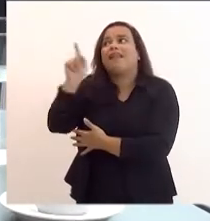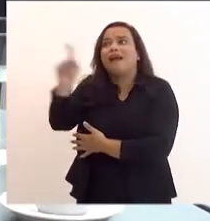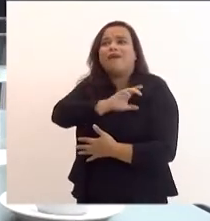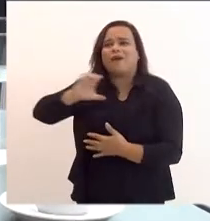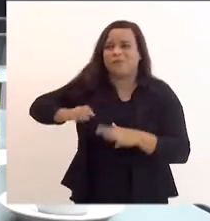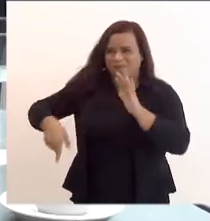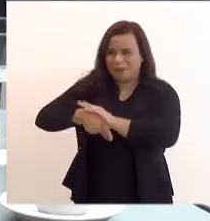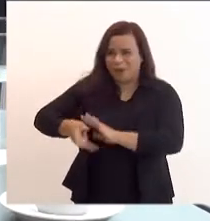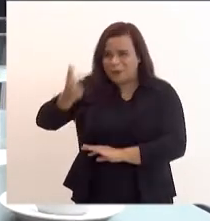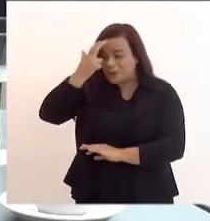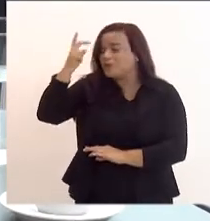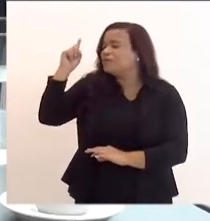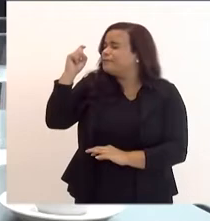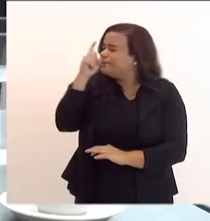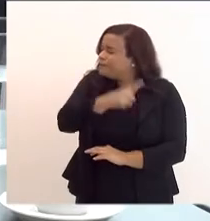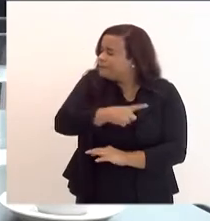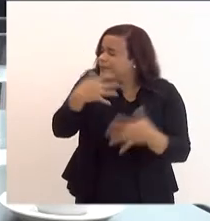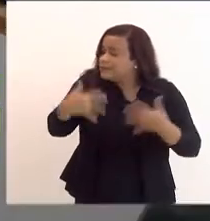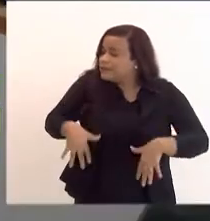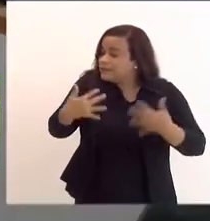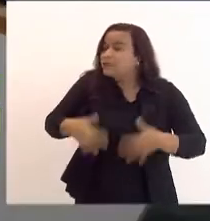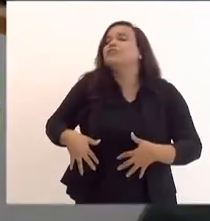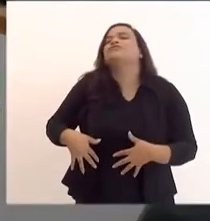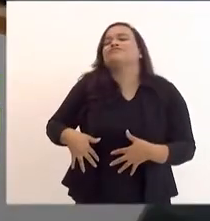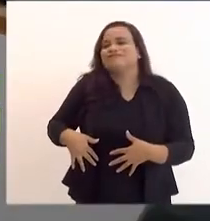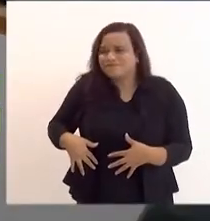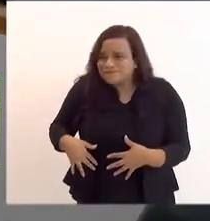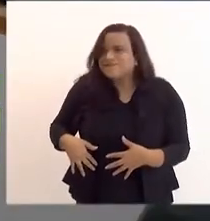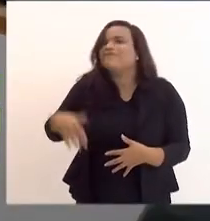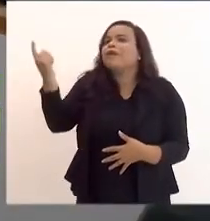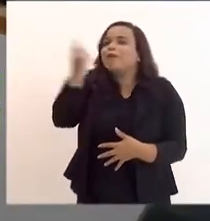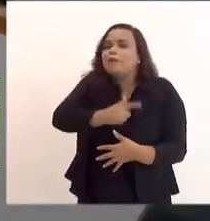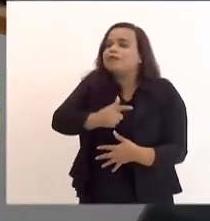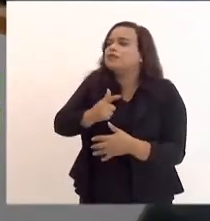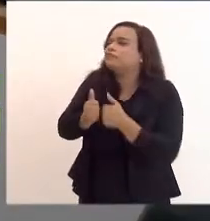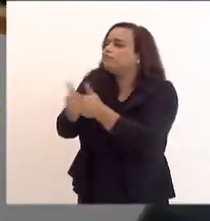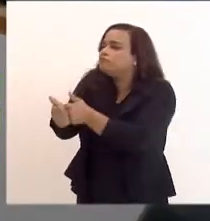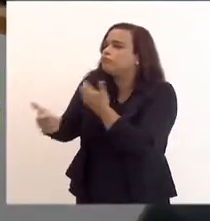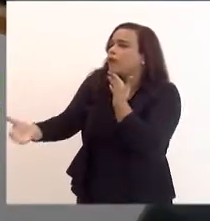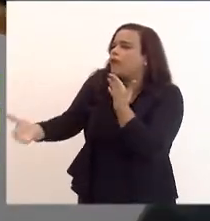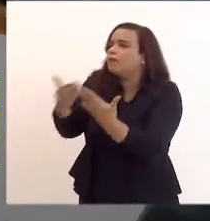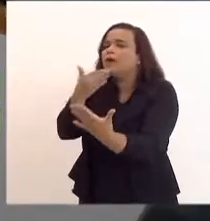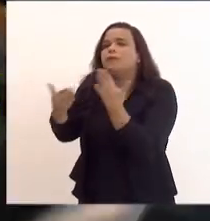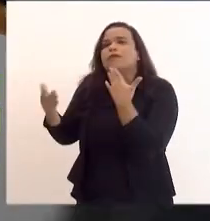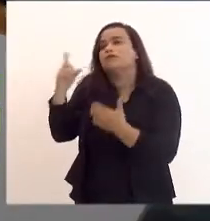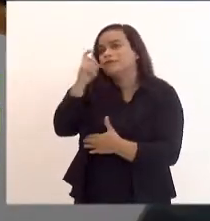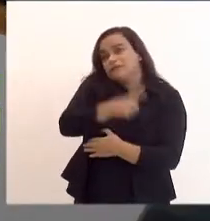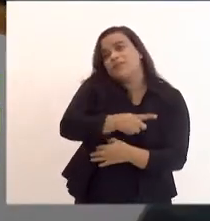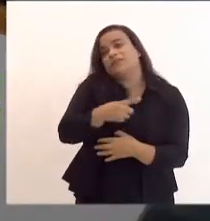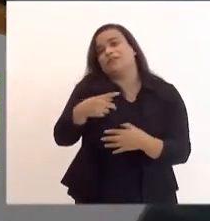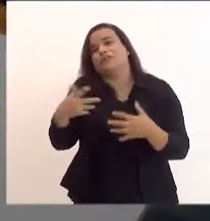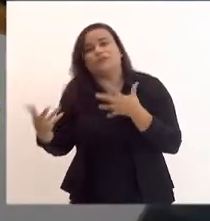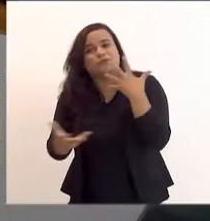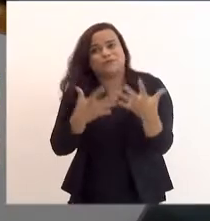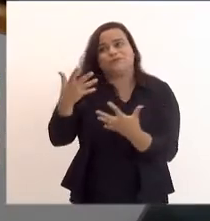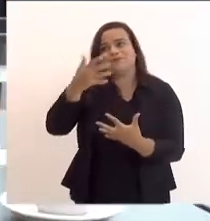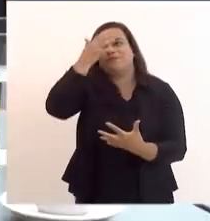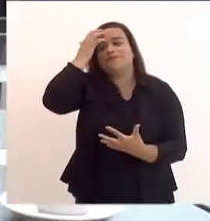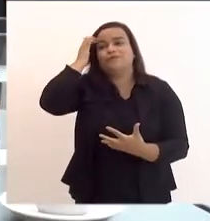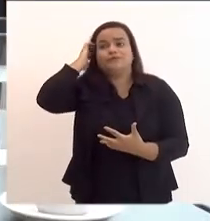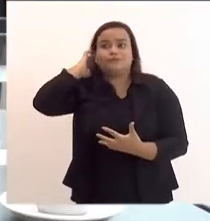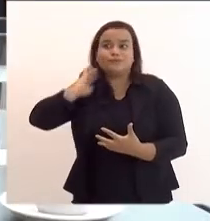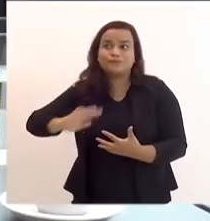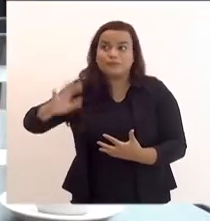difícil você manter a linha de segmento que você estava votando. É difícil. Então, eu acho que em